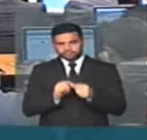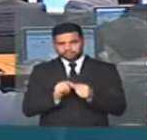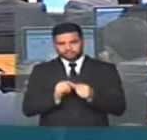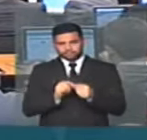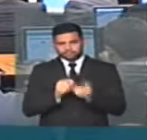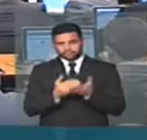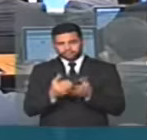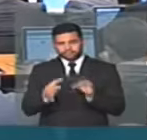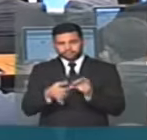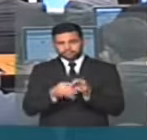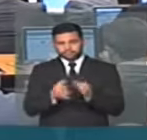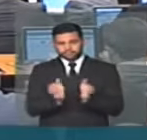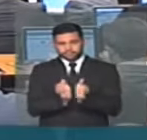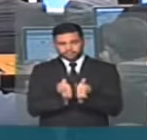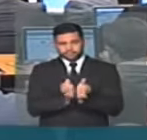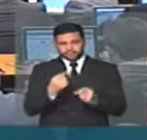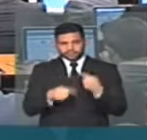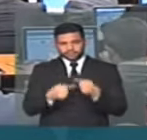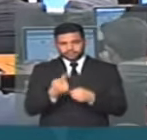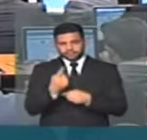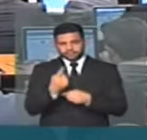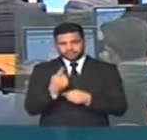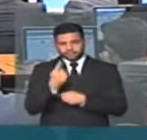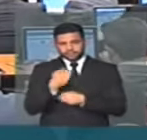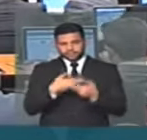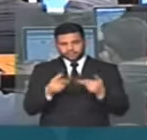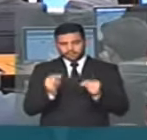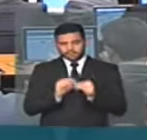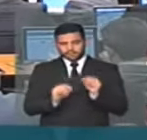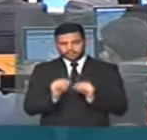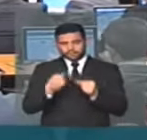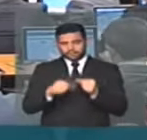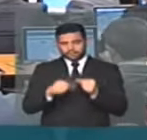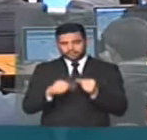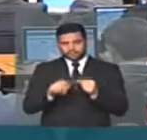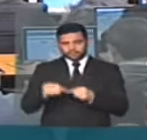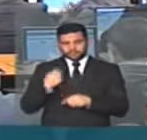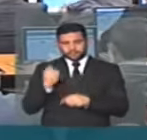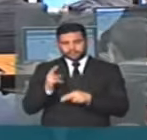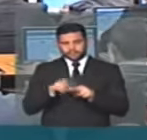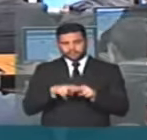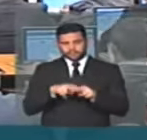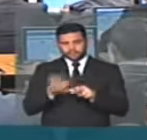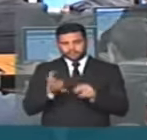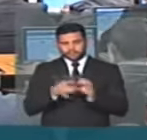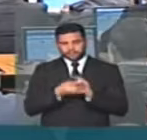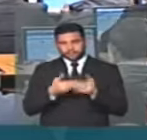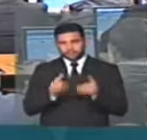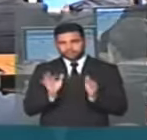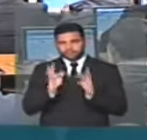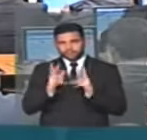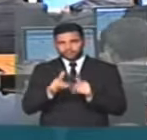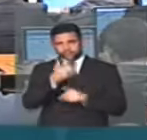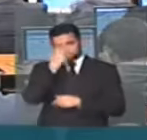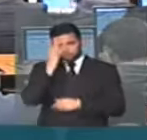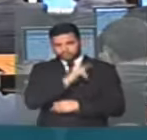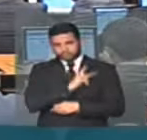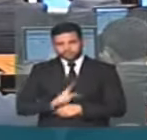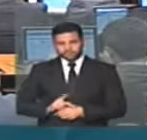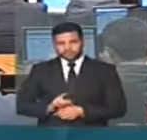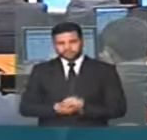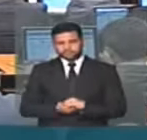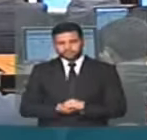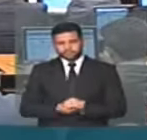que tem que andar em conjunto e nós estamos tratando em uma delas. Quem é contra a redução quer alargar isso para todos, senhor